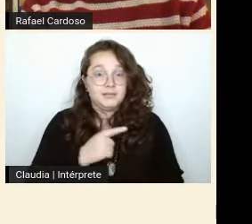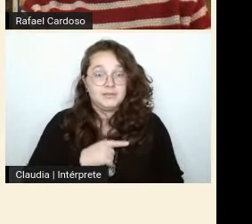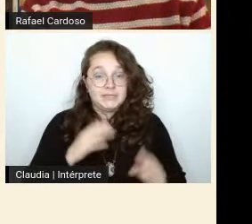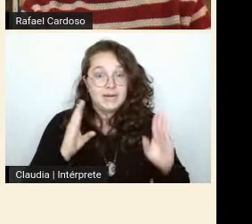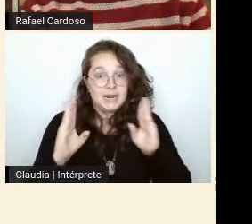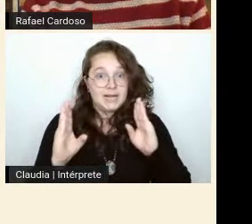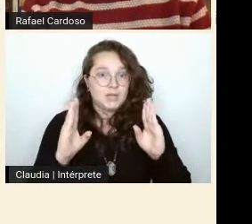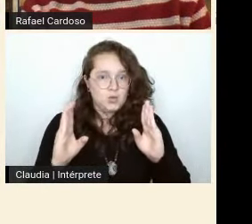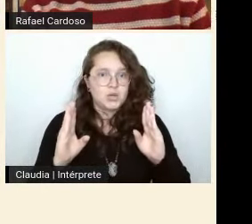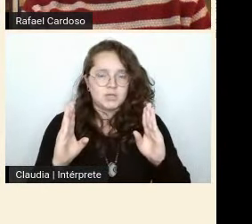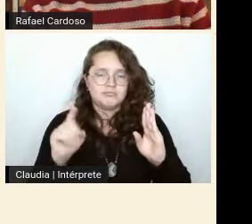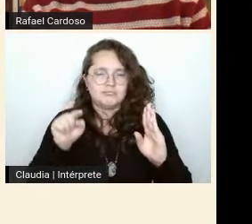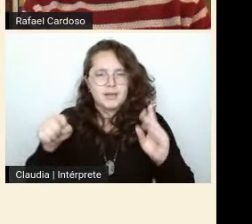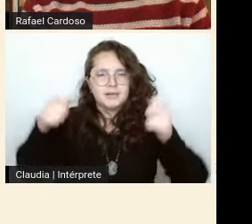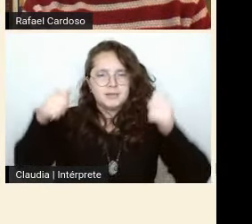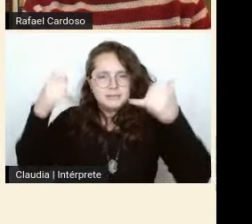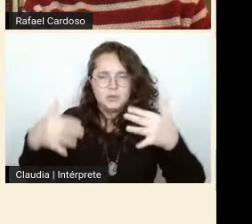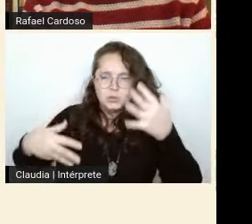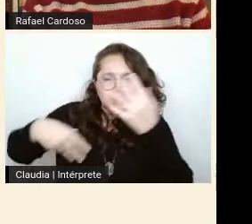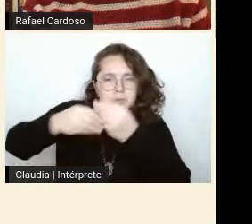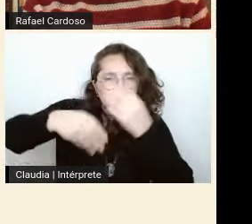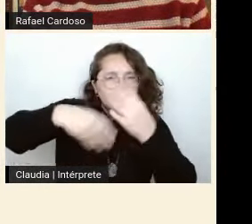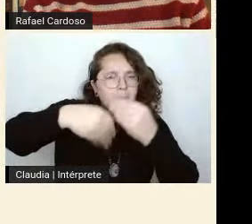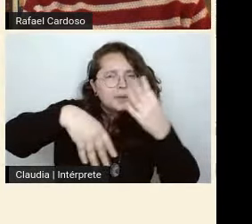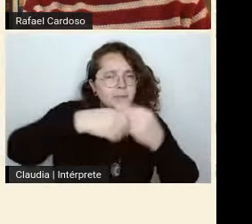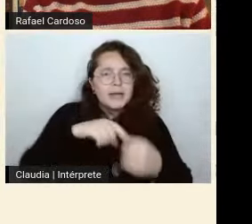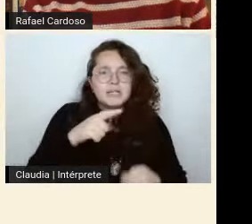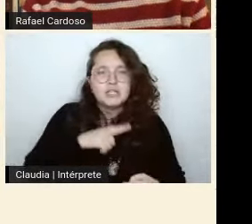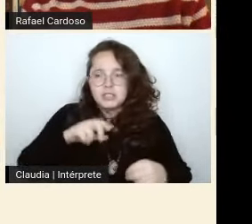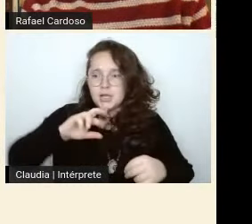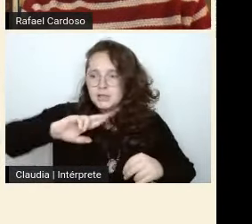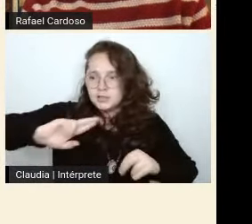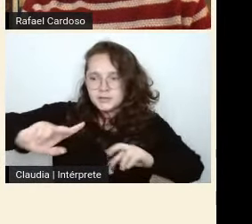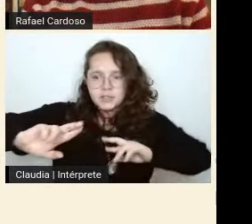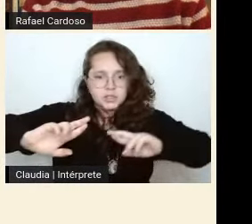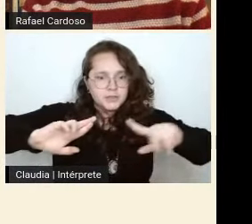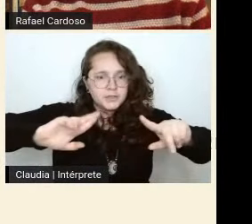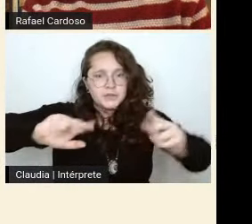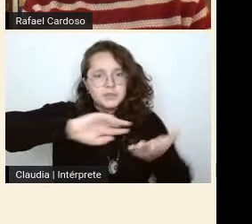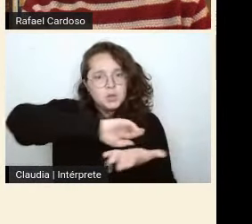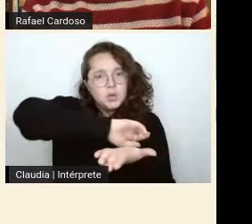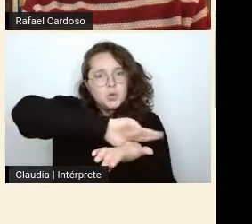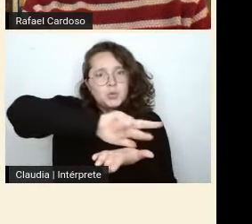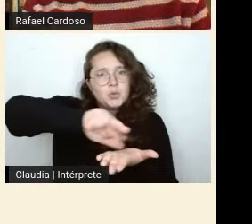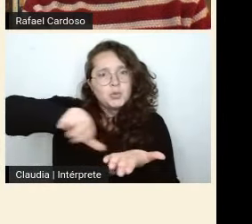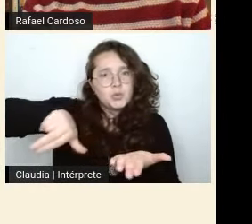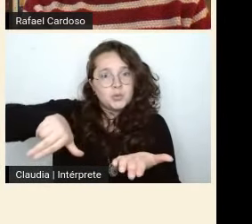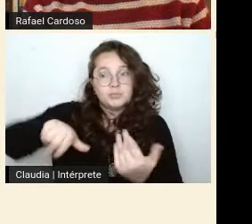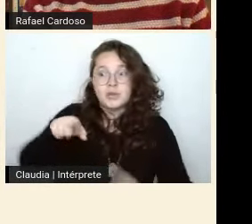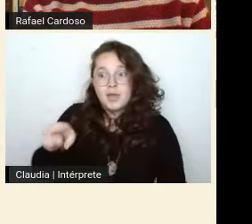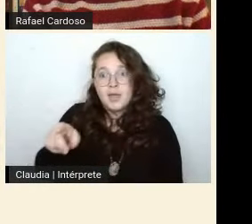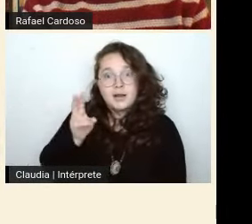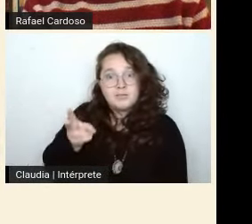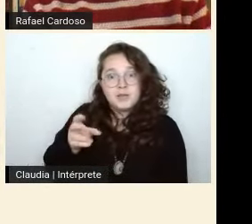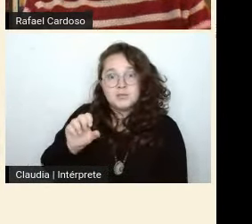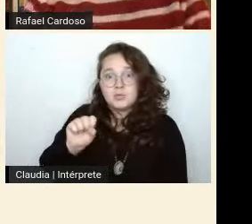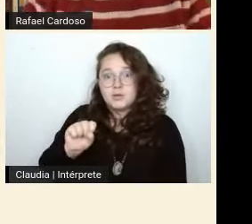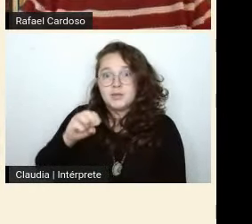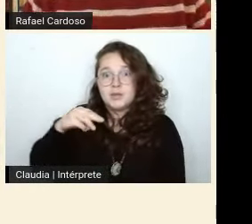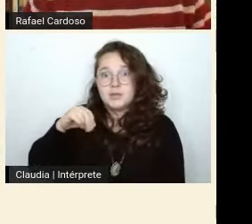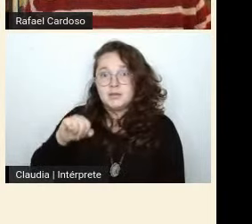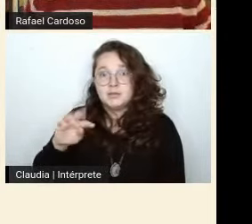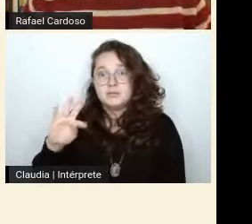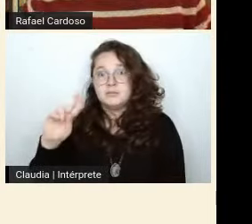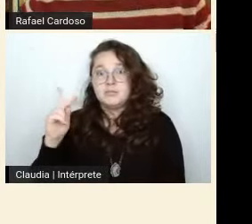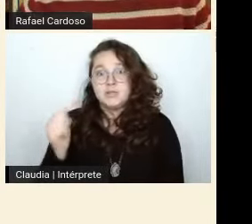agregadora, porém aplainadora de diferenças regionais e culturais, Smith realizava uma operação discursiva com